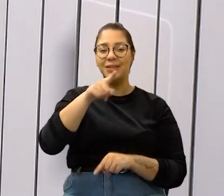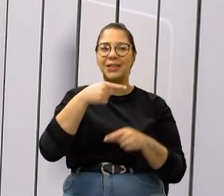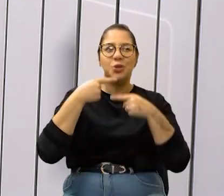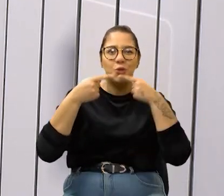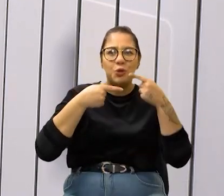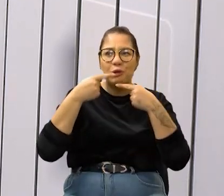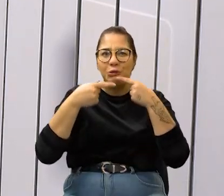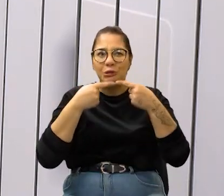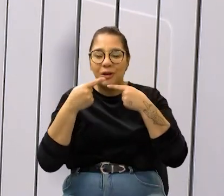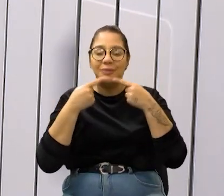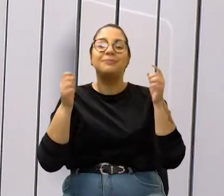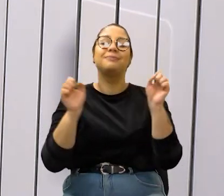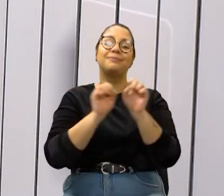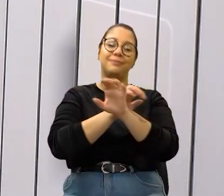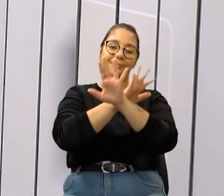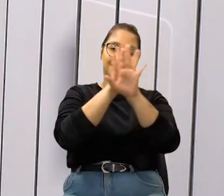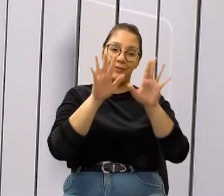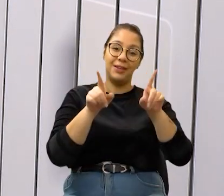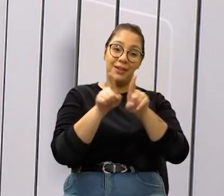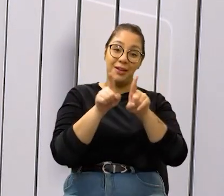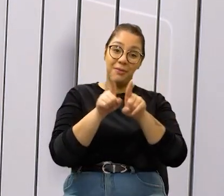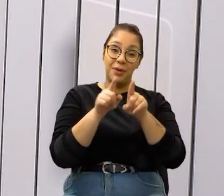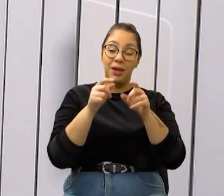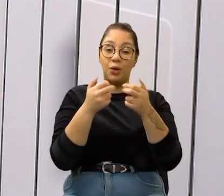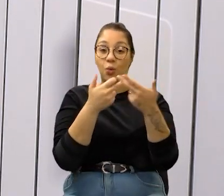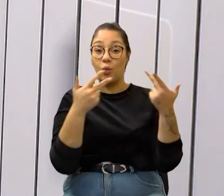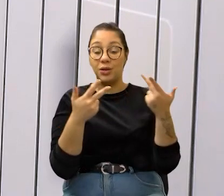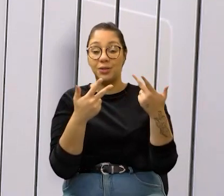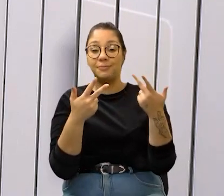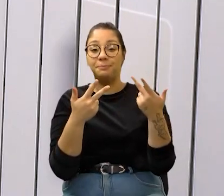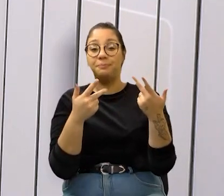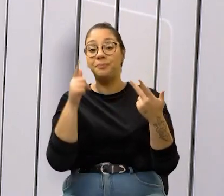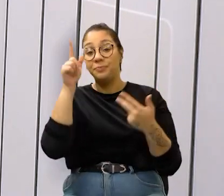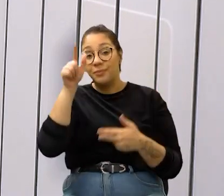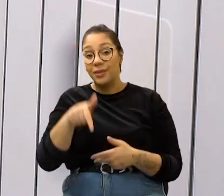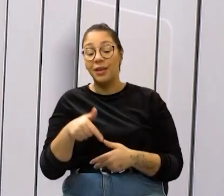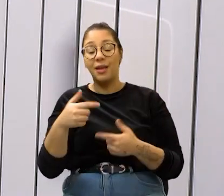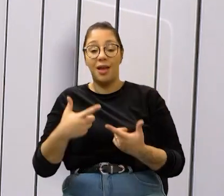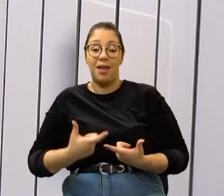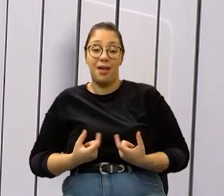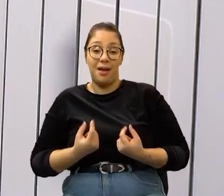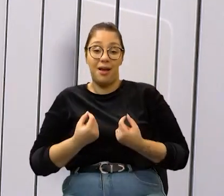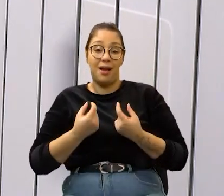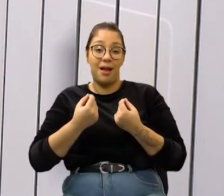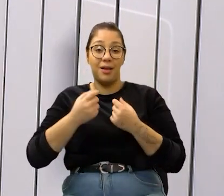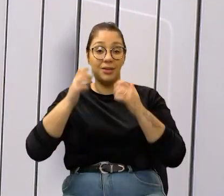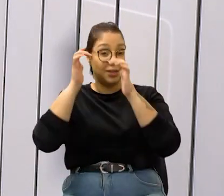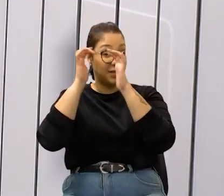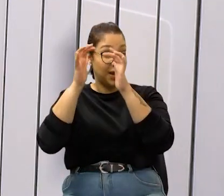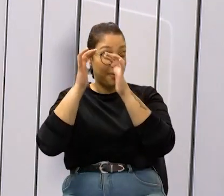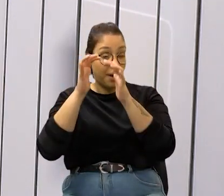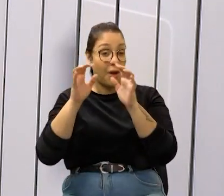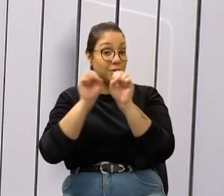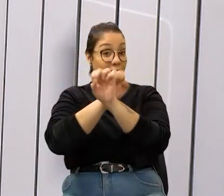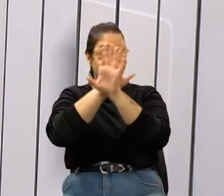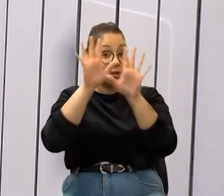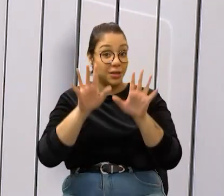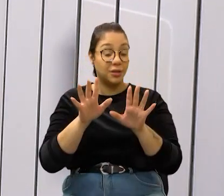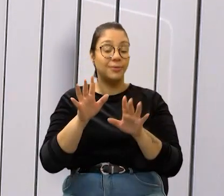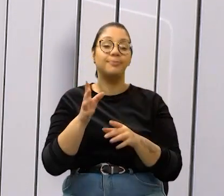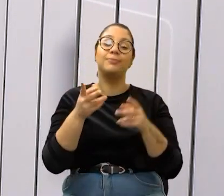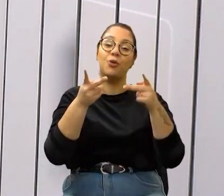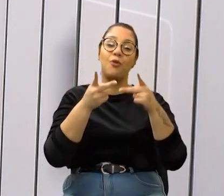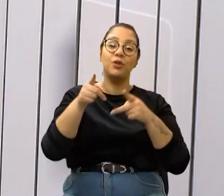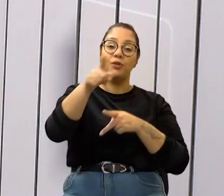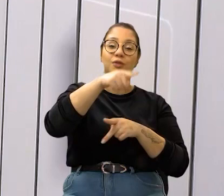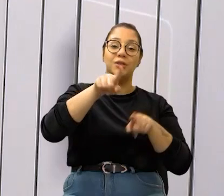vocês tenham tirado dúvidas aí também, sanado as questões sobre essa questão do câncer cerebral. Eu convido